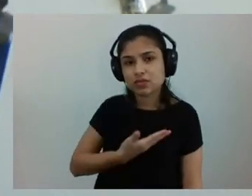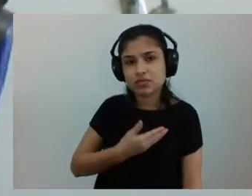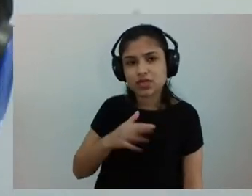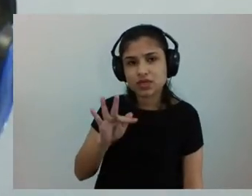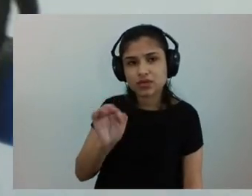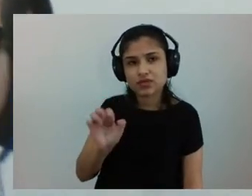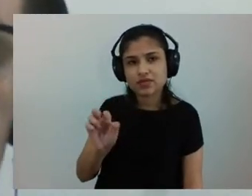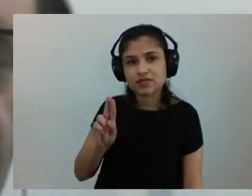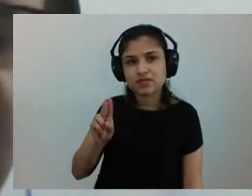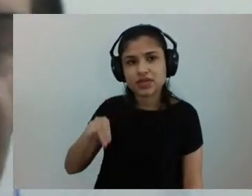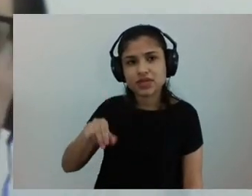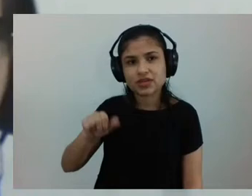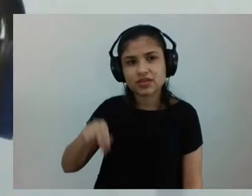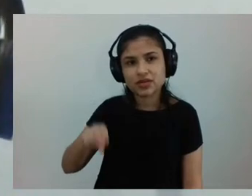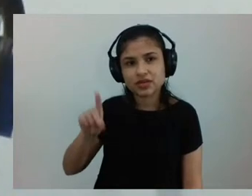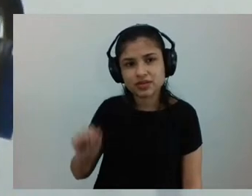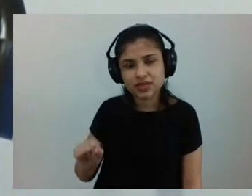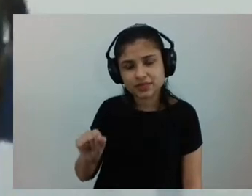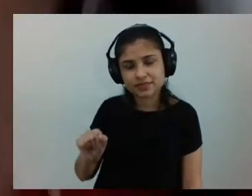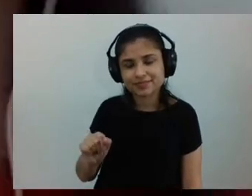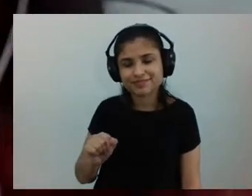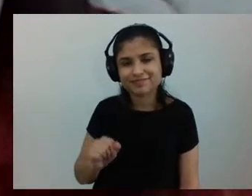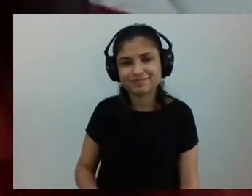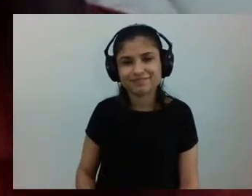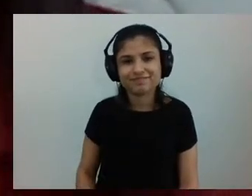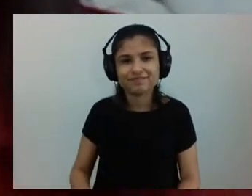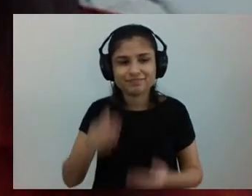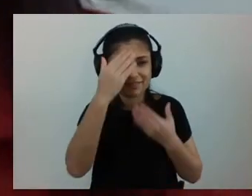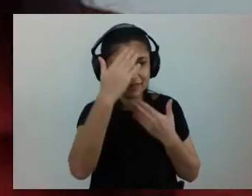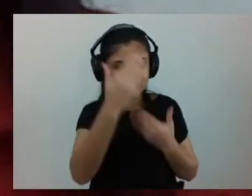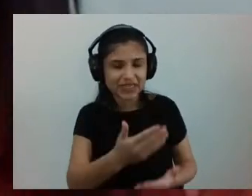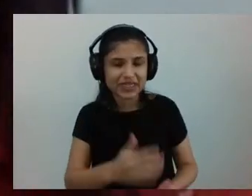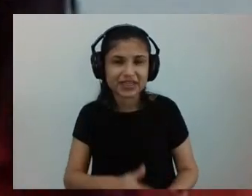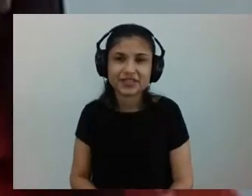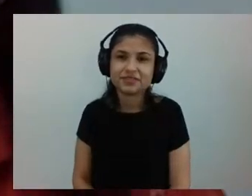Obrigado. Obrigada, Gerson.